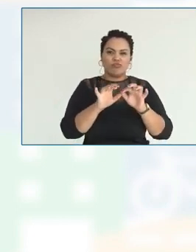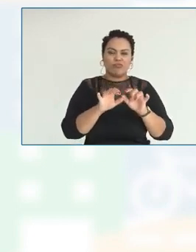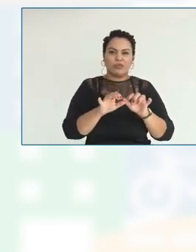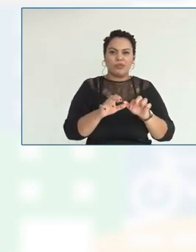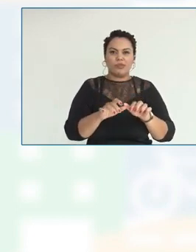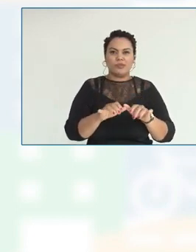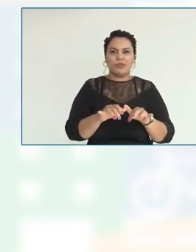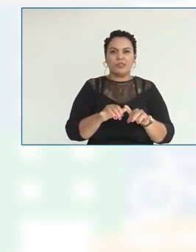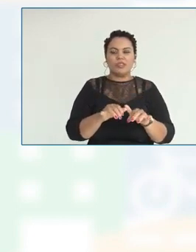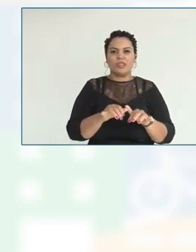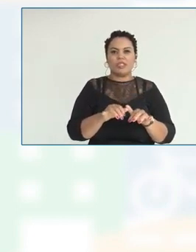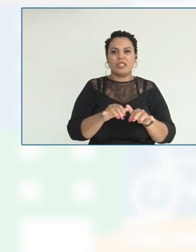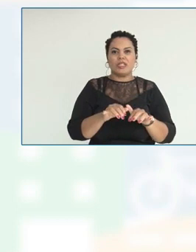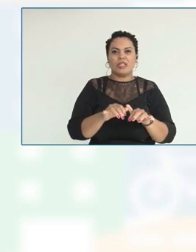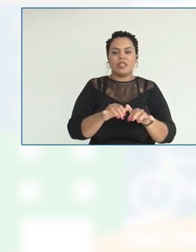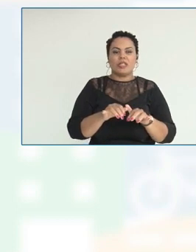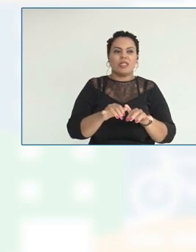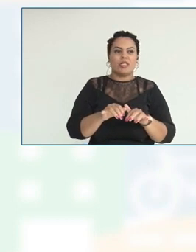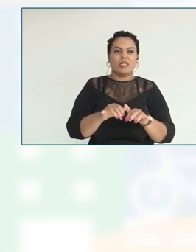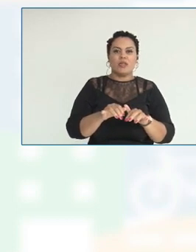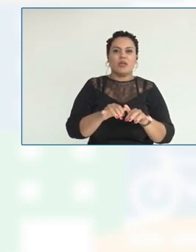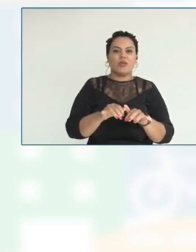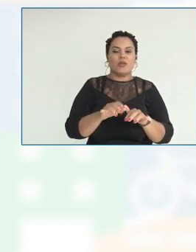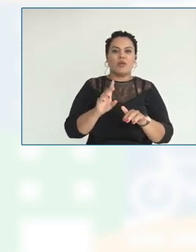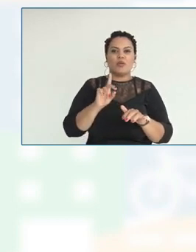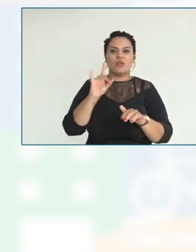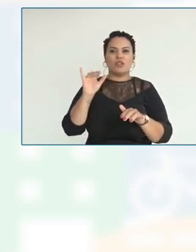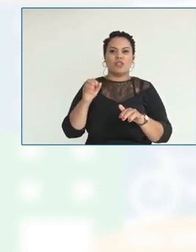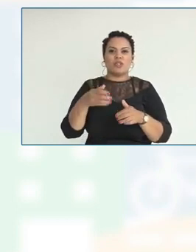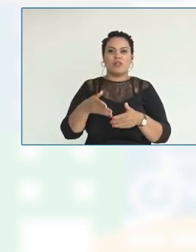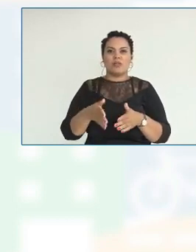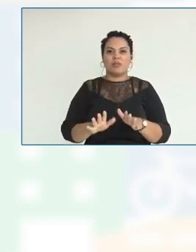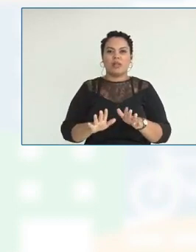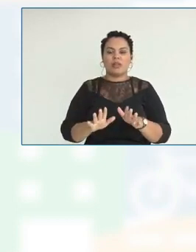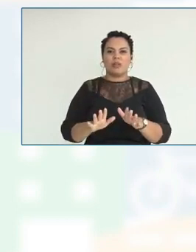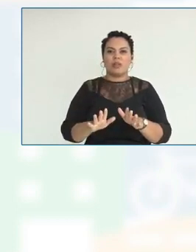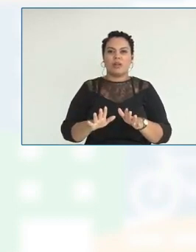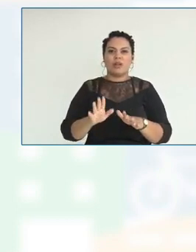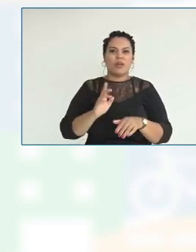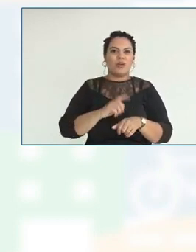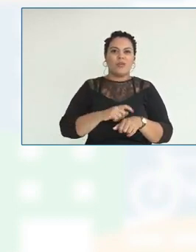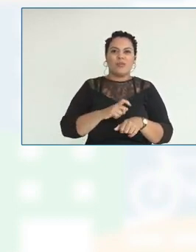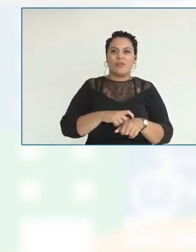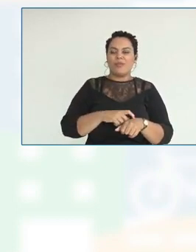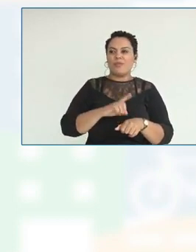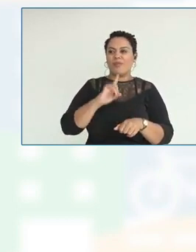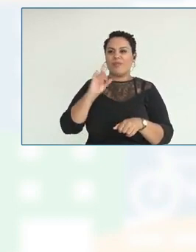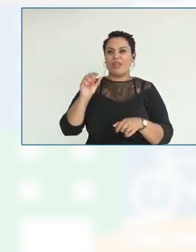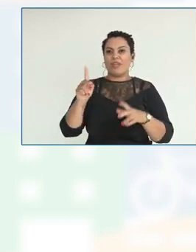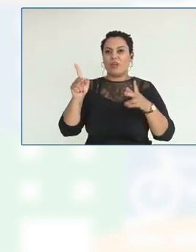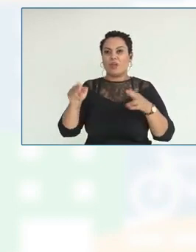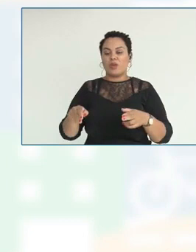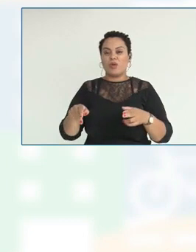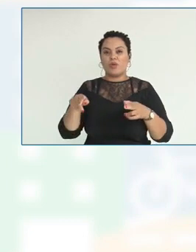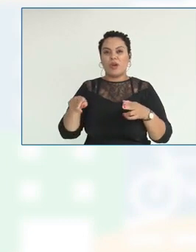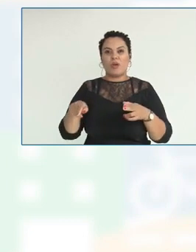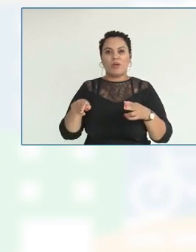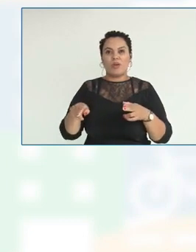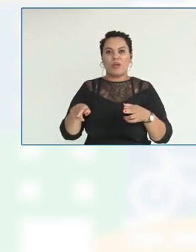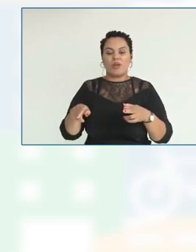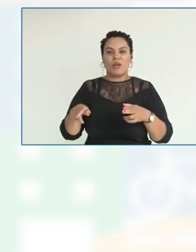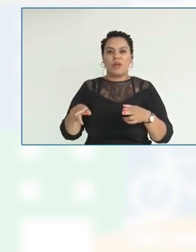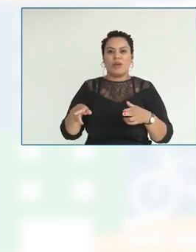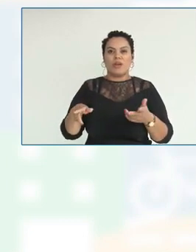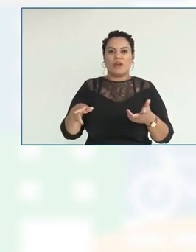data de nascimento, a mesma data do atendimento. E aí a idade é calculada e esse indivíduo passa a